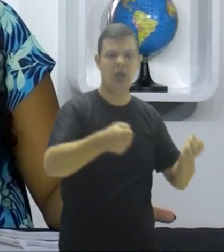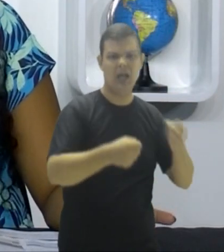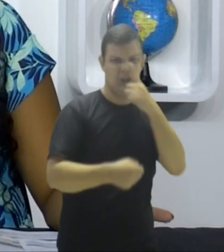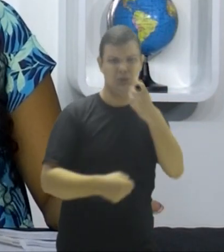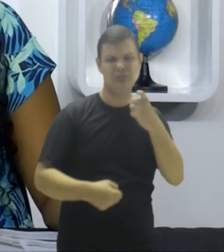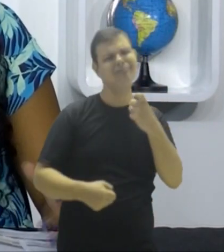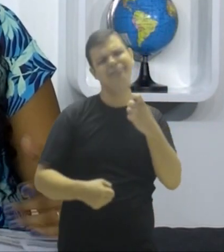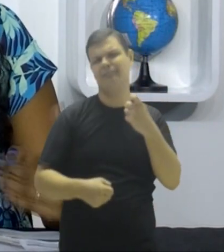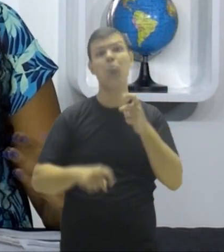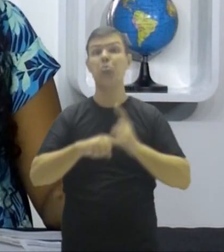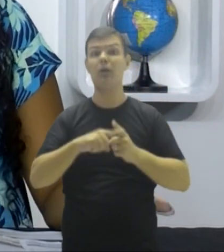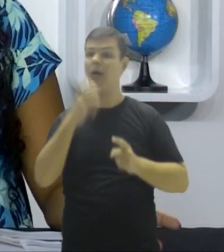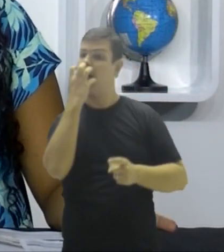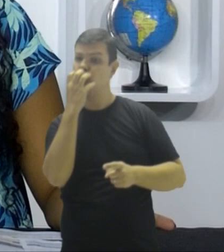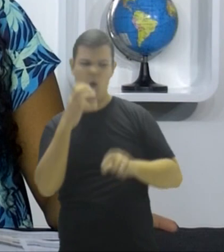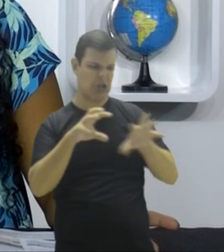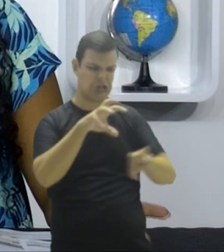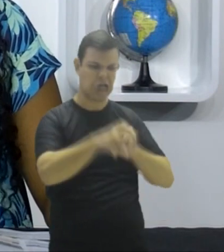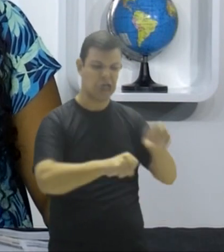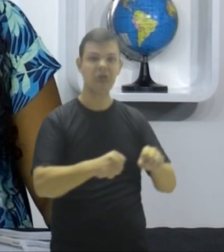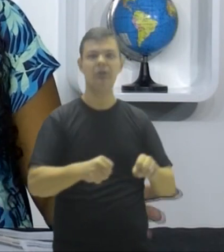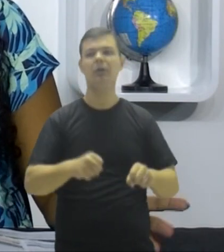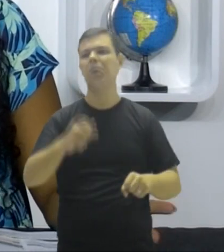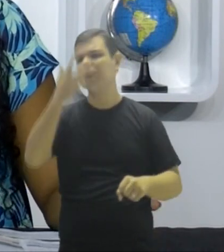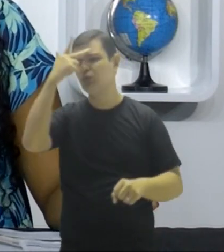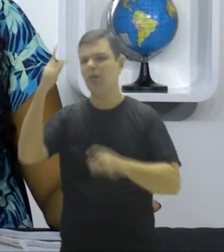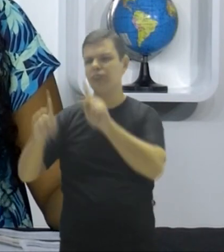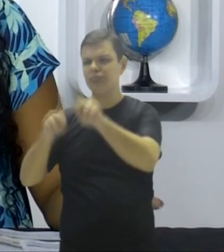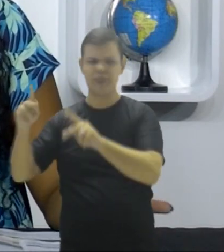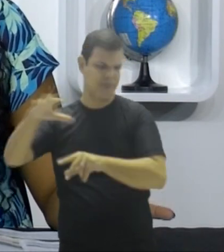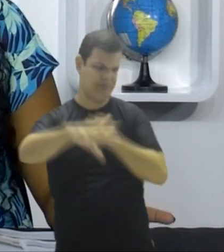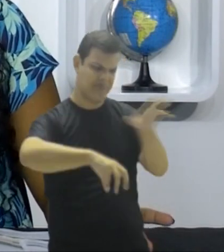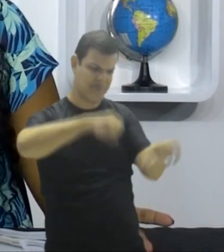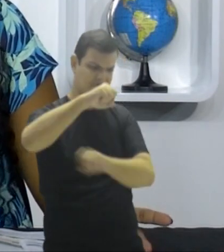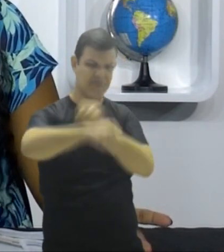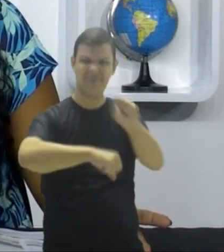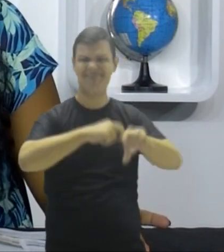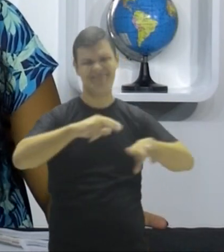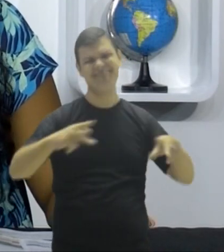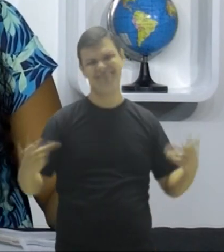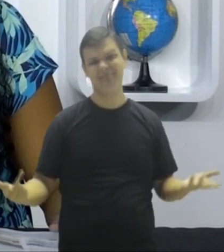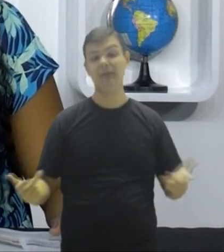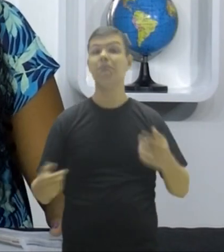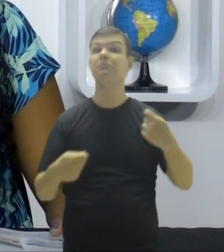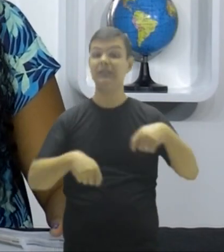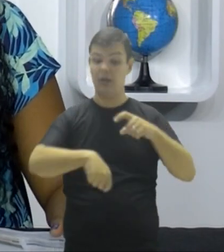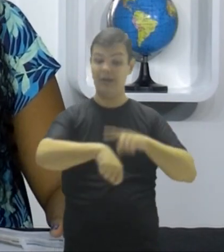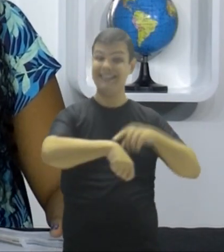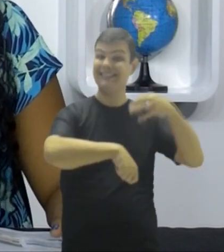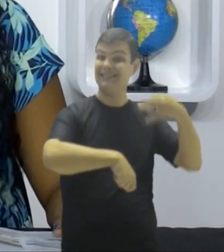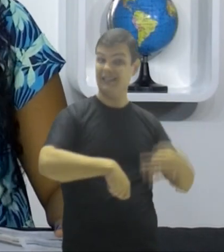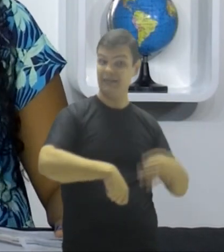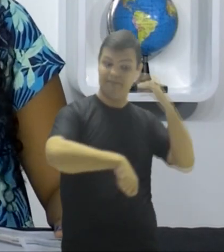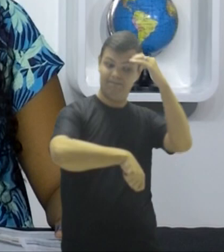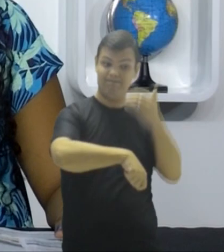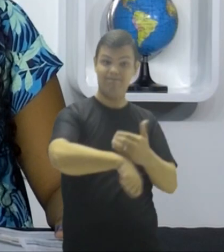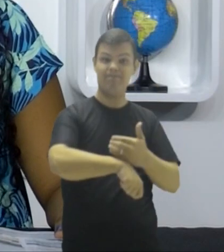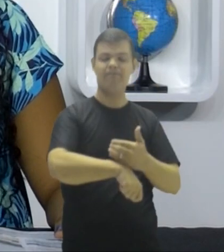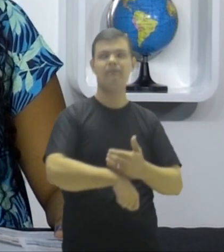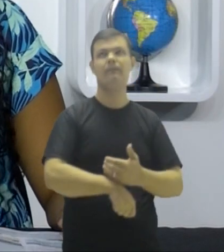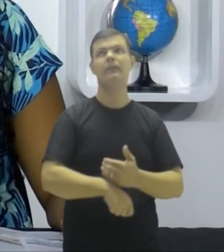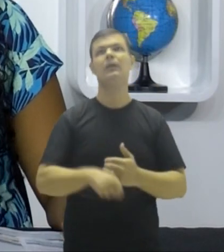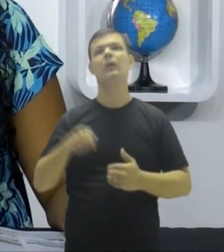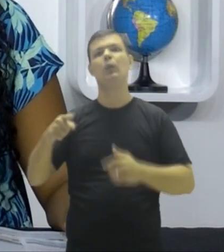Não, o cachorro vai mexer, outras pessoas catadores, né, moradores de rua podem mexer, então você tem que colocar no horário certo. Lá na